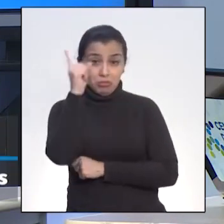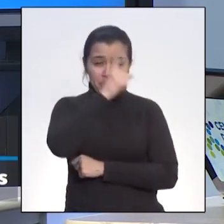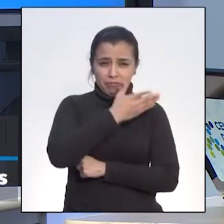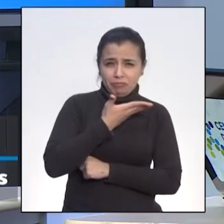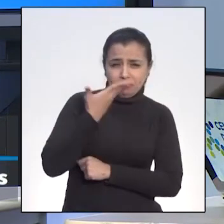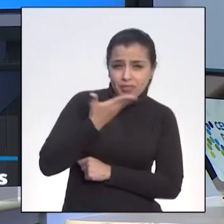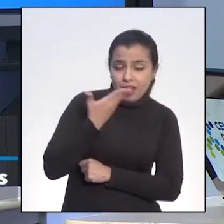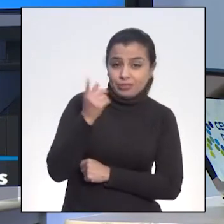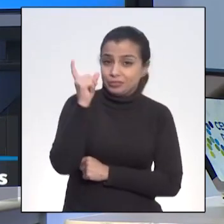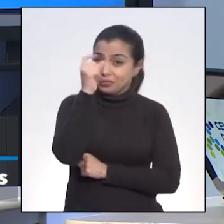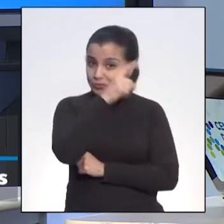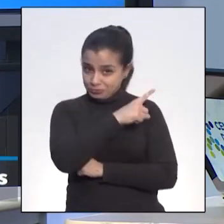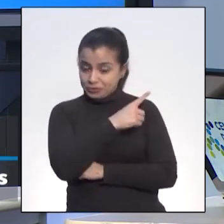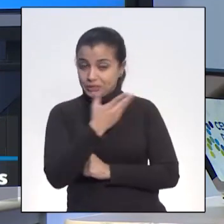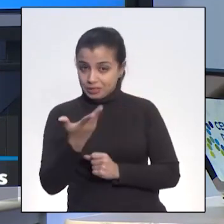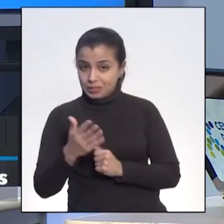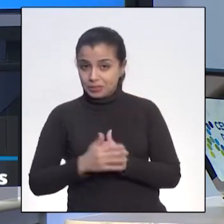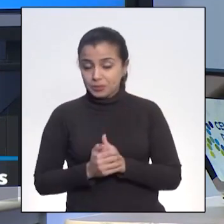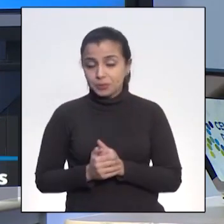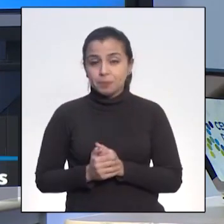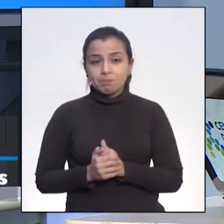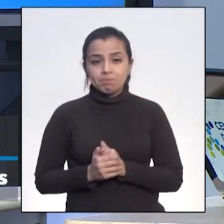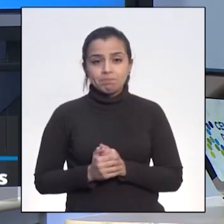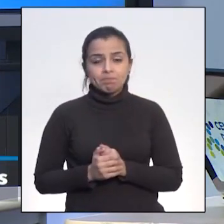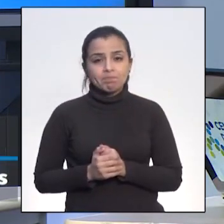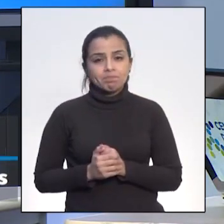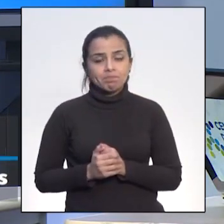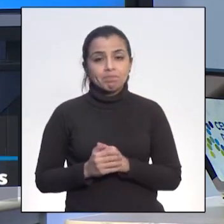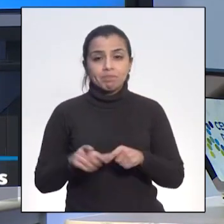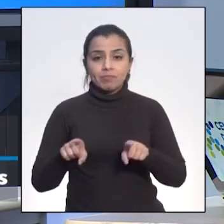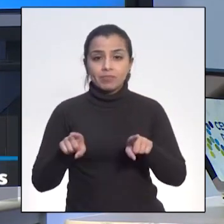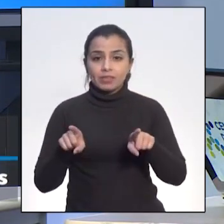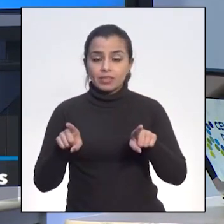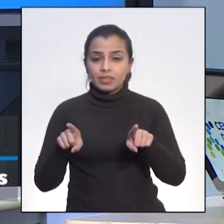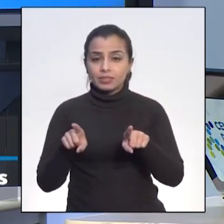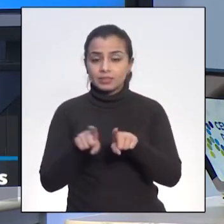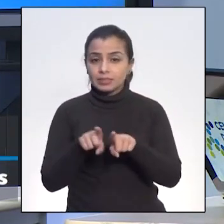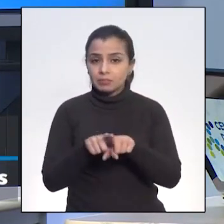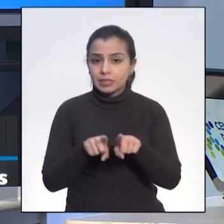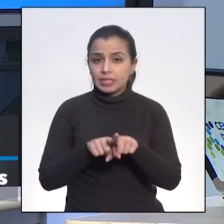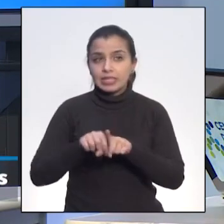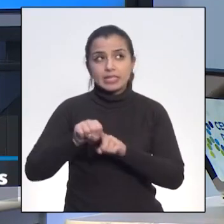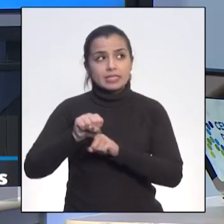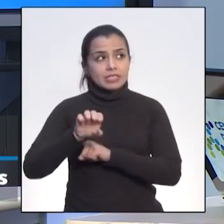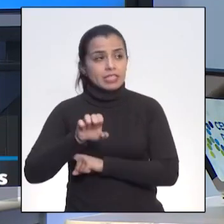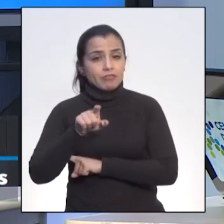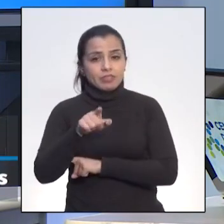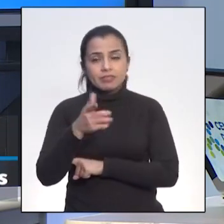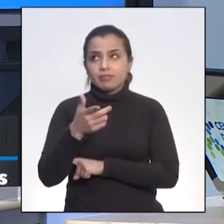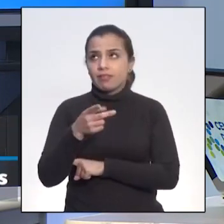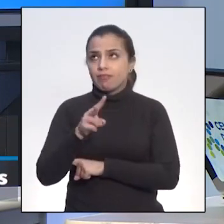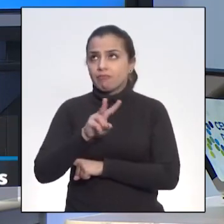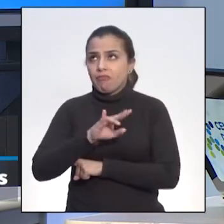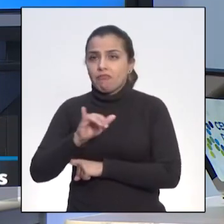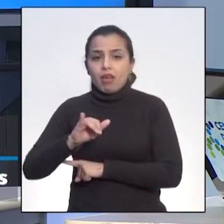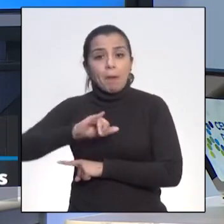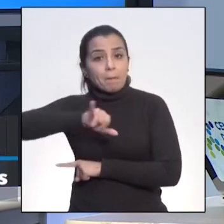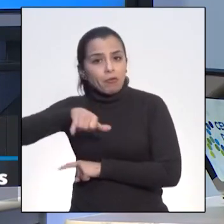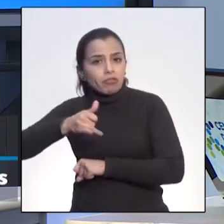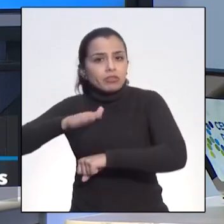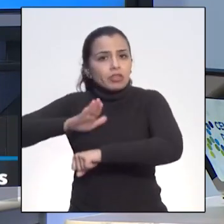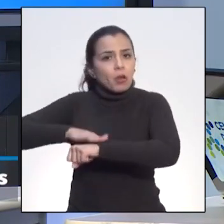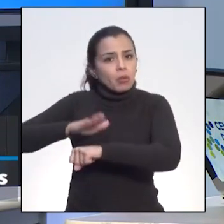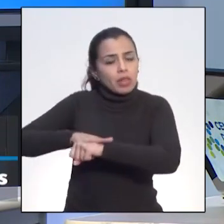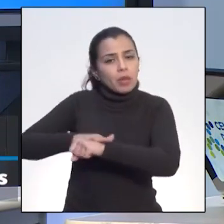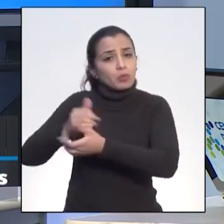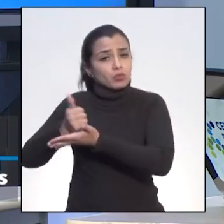jogabilidade daquele jogo, né, se você vai usar o seu tempo de maneira muito proveitosa